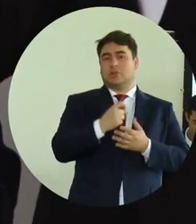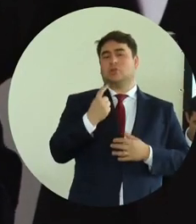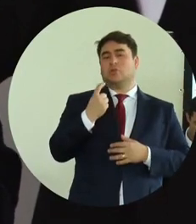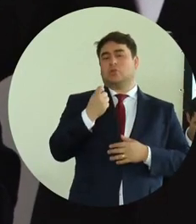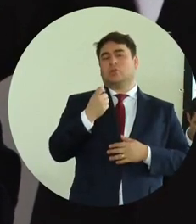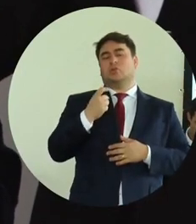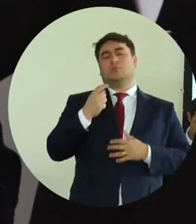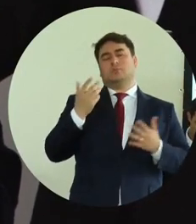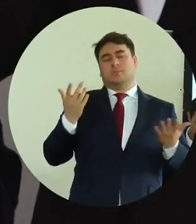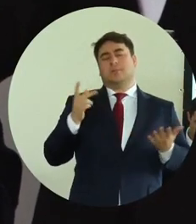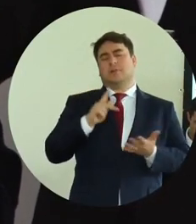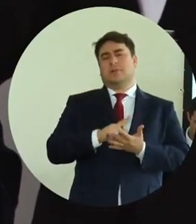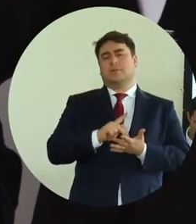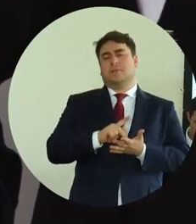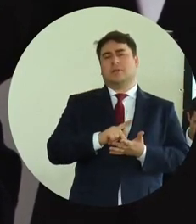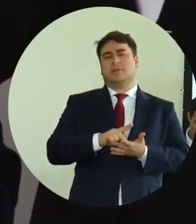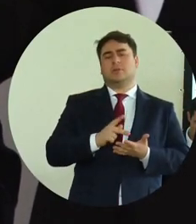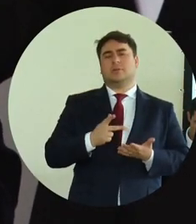na verdade